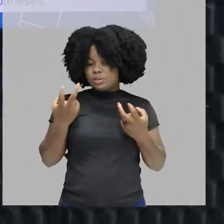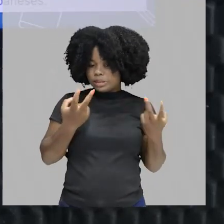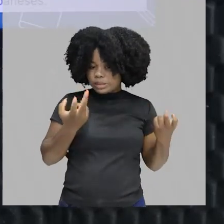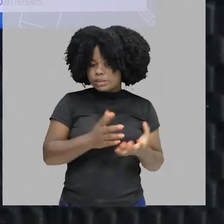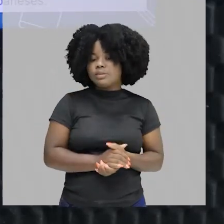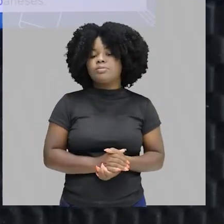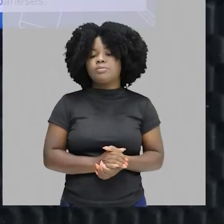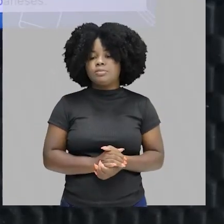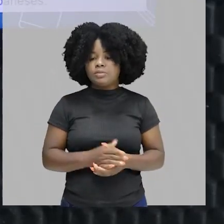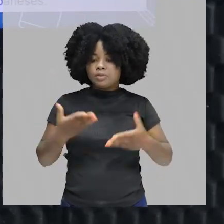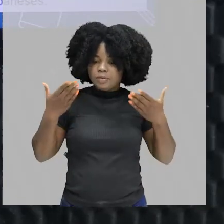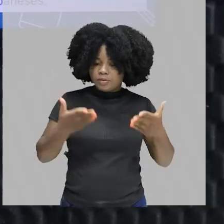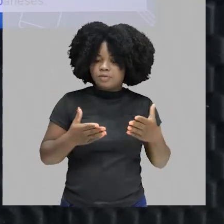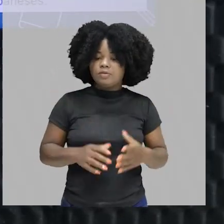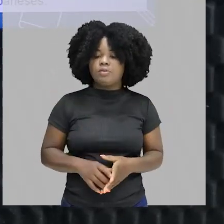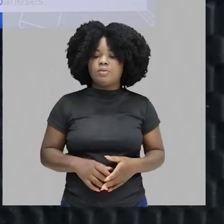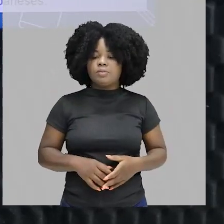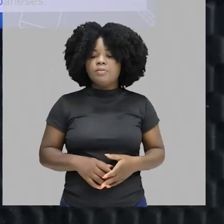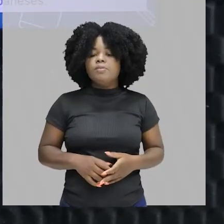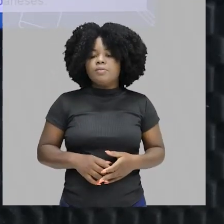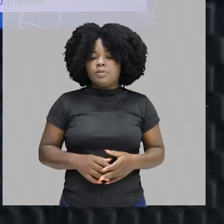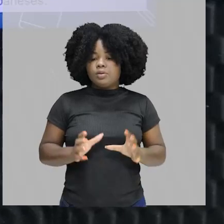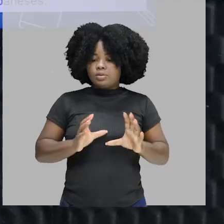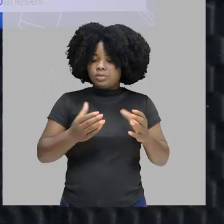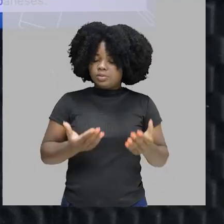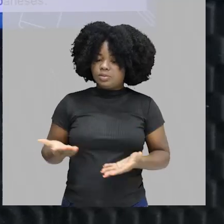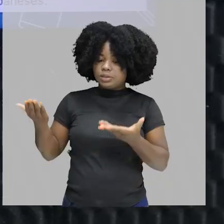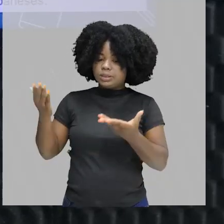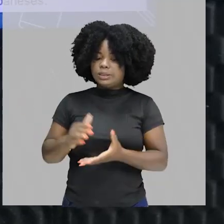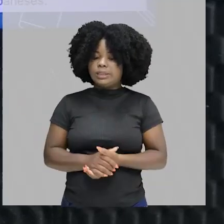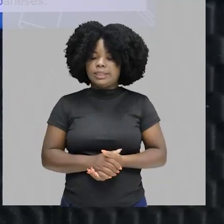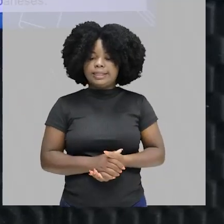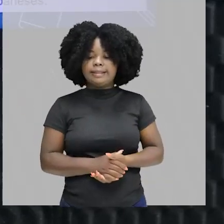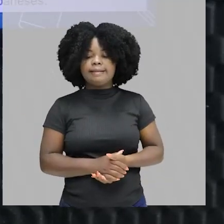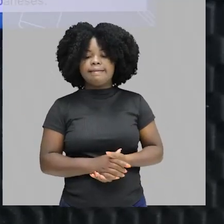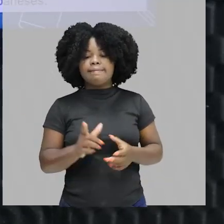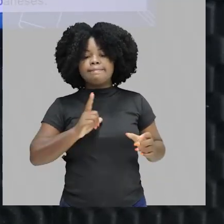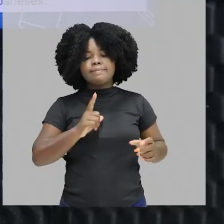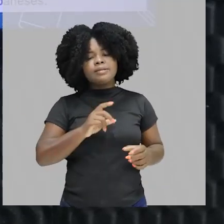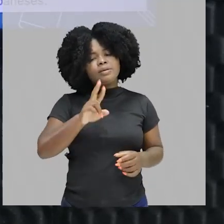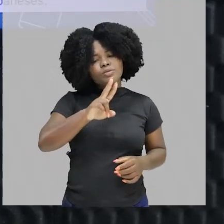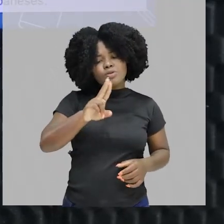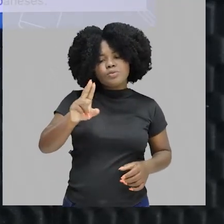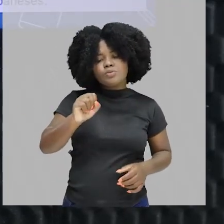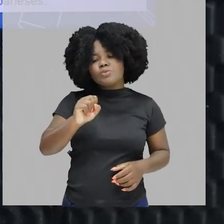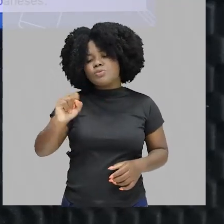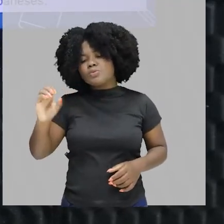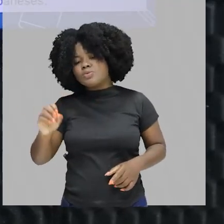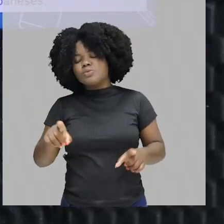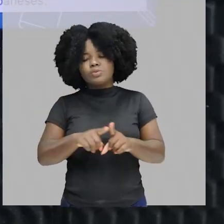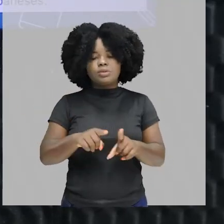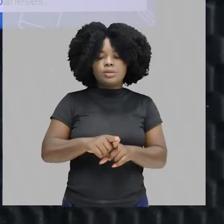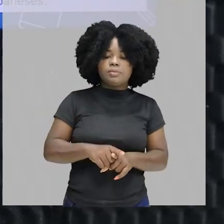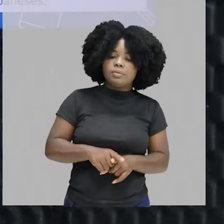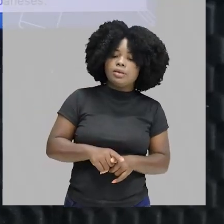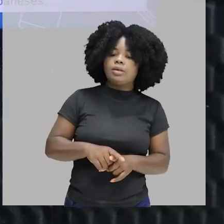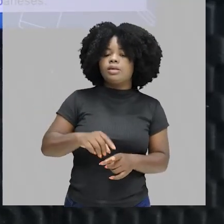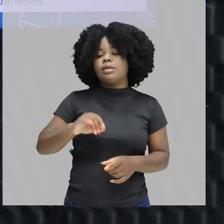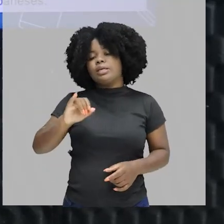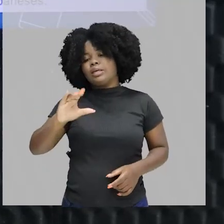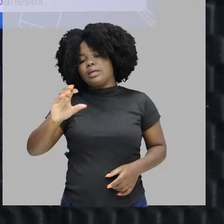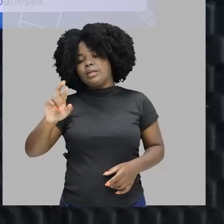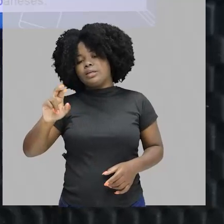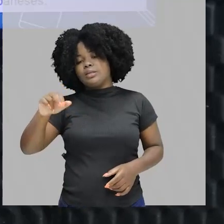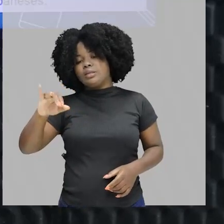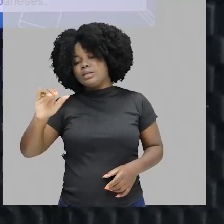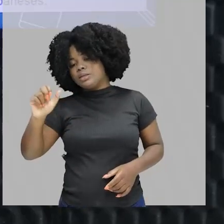grande destaque, tá? Marcos, quais são esses grupos em menor proporção? Nós teremos russos, nós teremos ucranianos, por exemplo, eslavos,